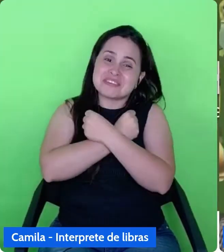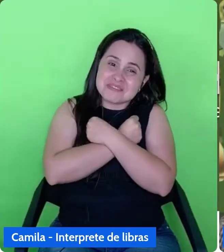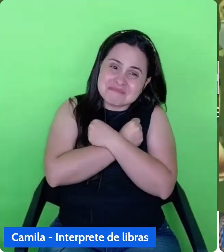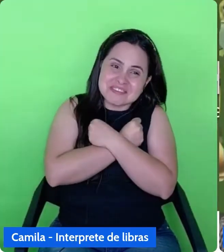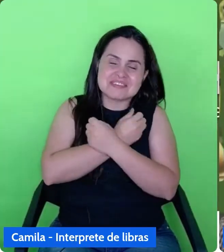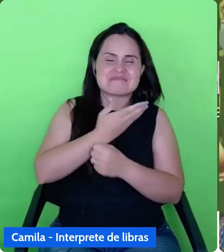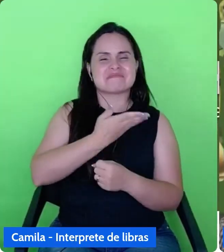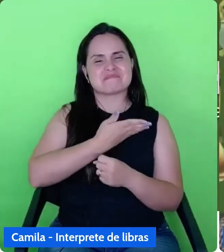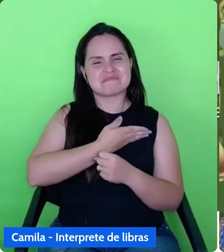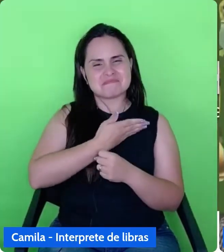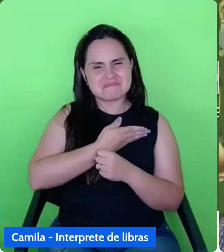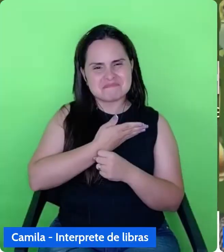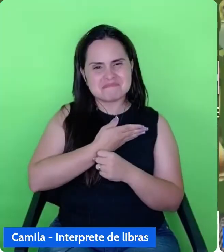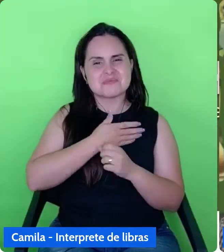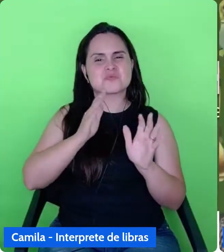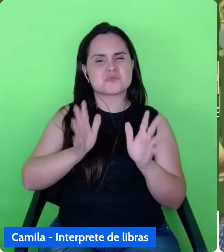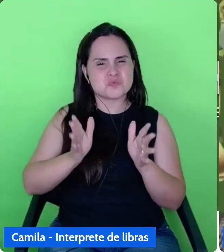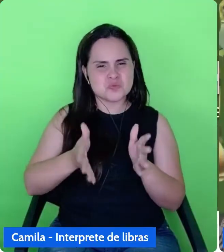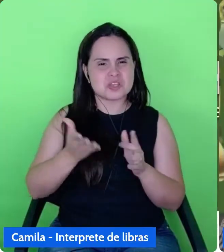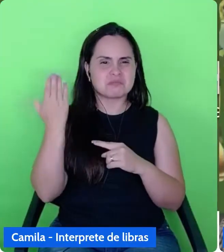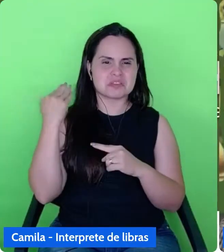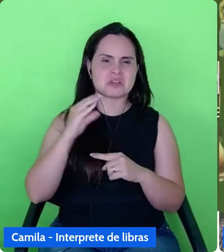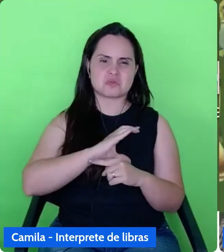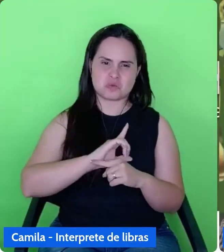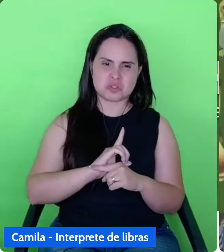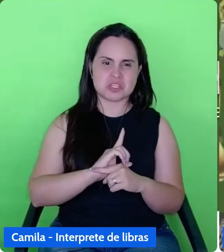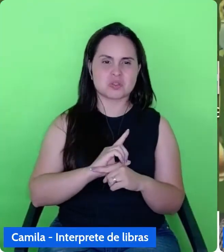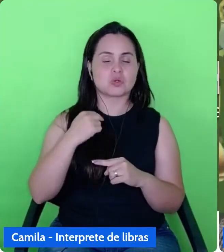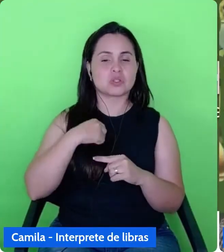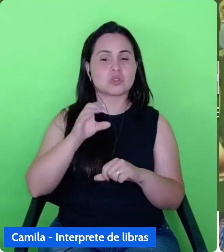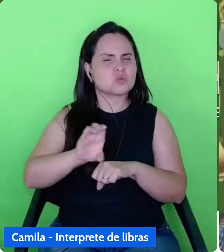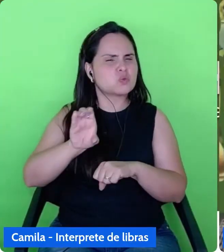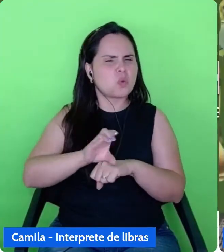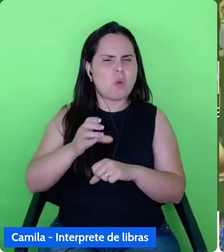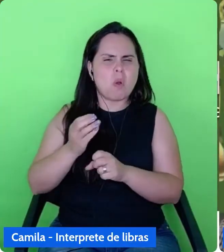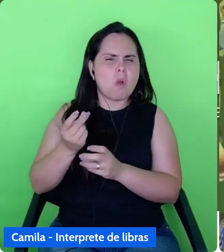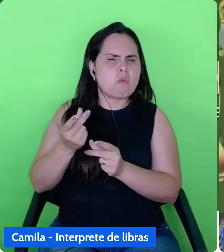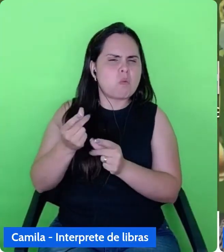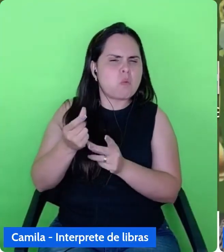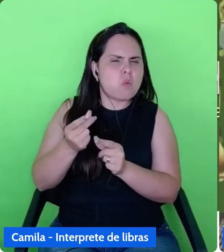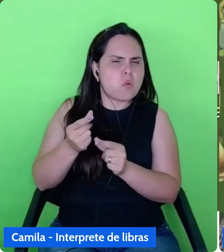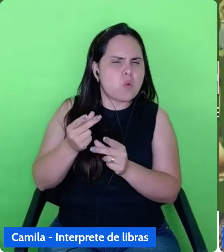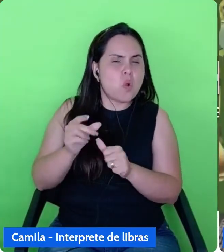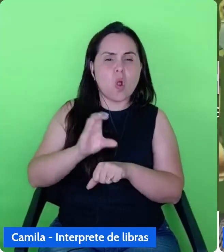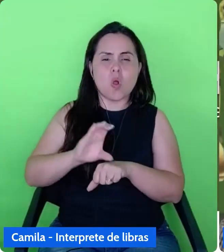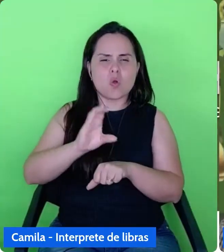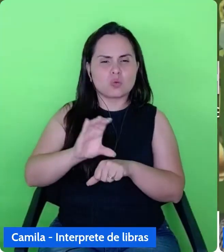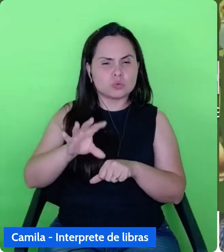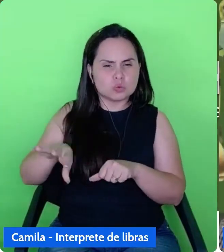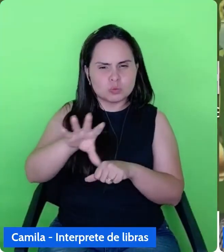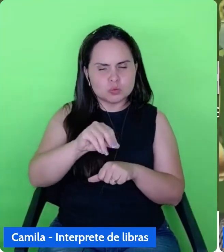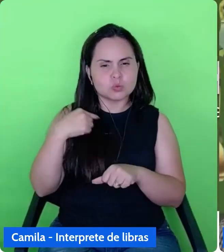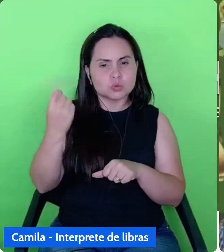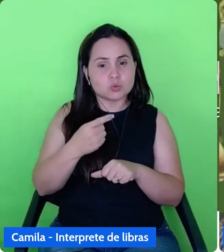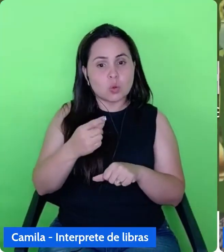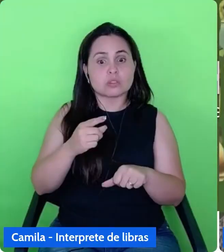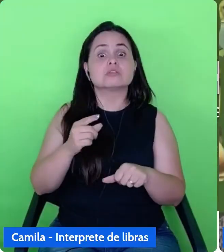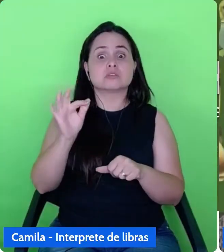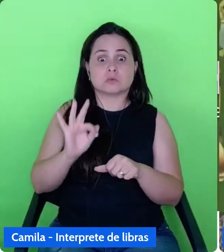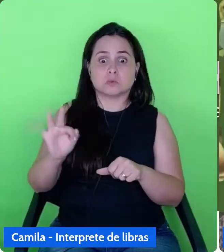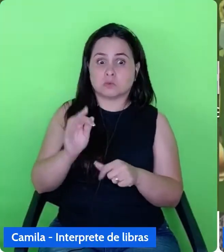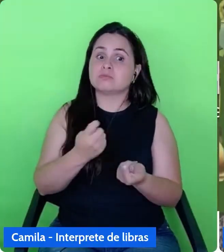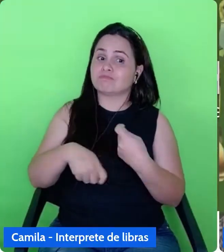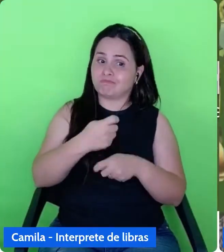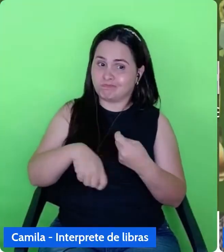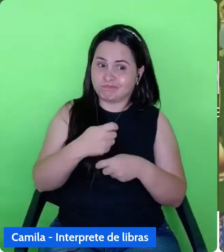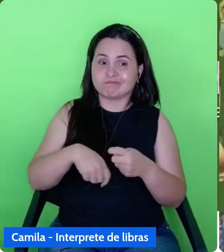colega, né, que já foi coordenador do curso onde eu atuei por muito tempo, um curso muito querido por todos nós, o curso de Graduação em Administração